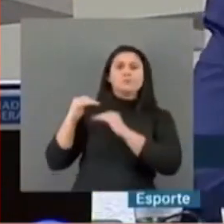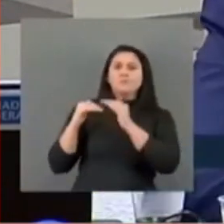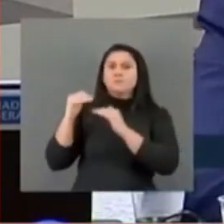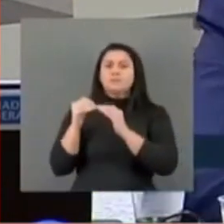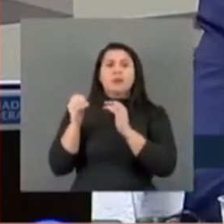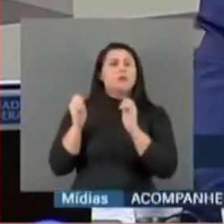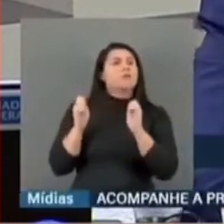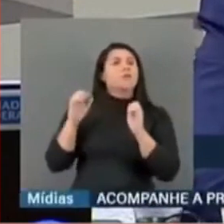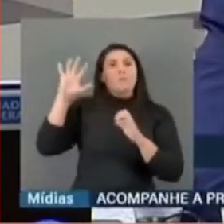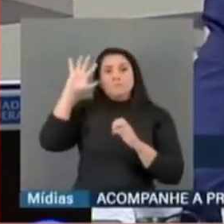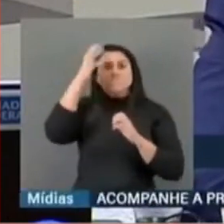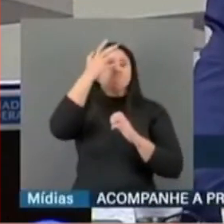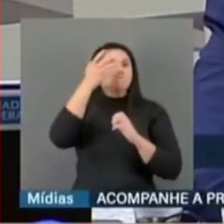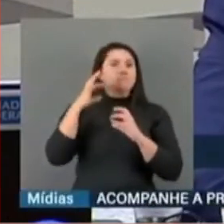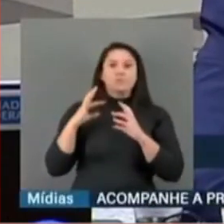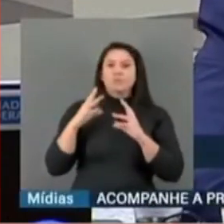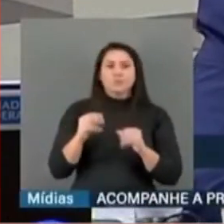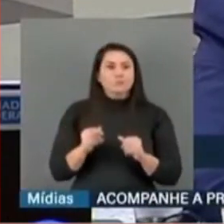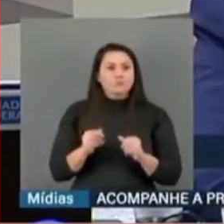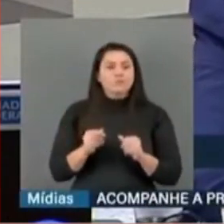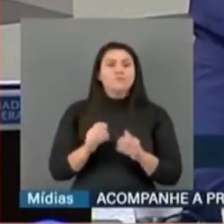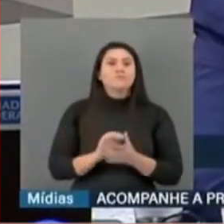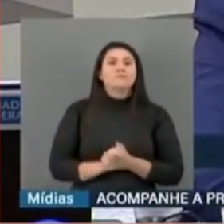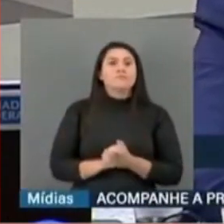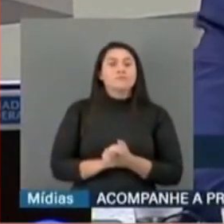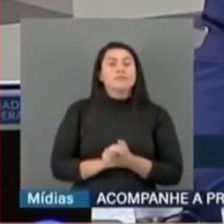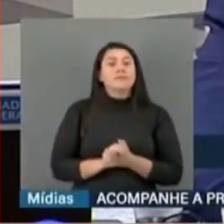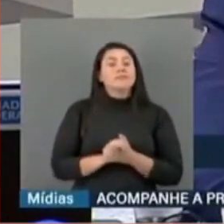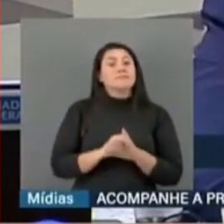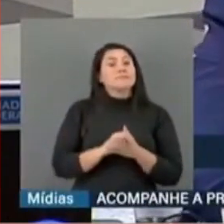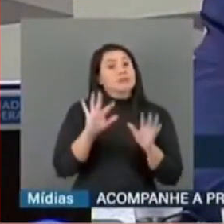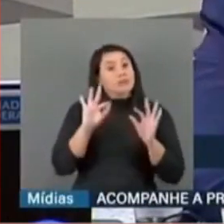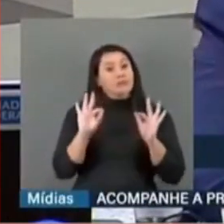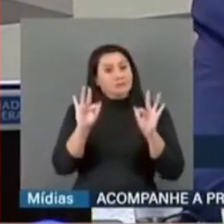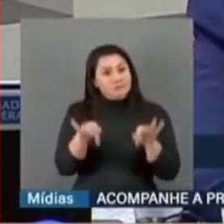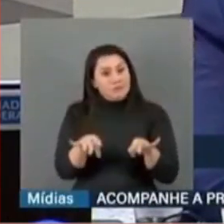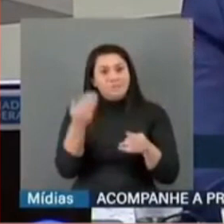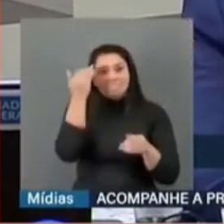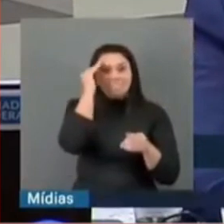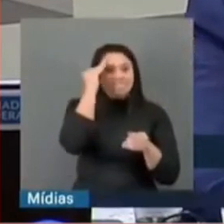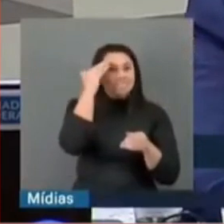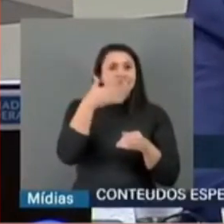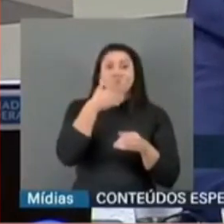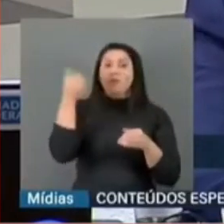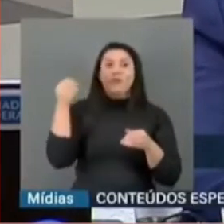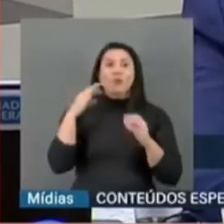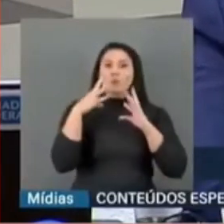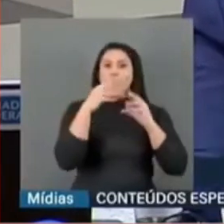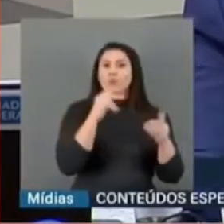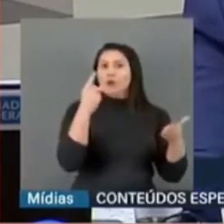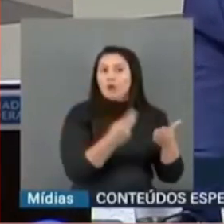monetária um cara que é 10 vezes mais técnico do que ele um cara que enfim tem muito mais experiência